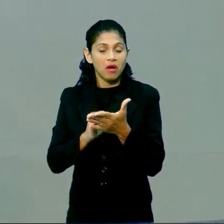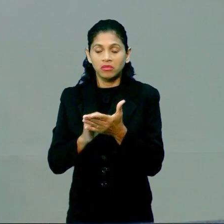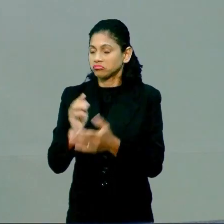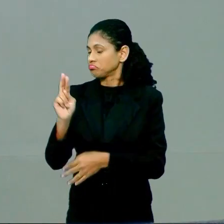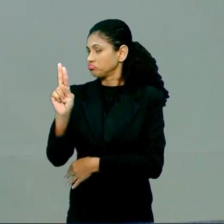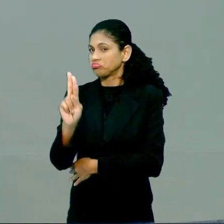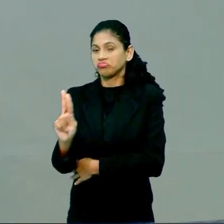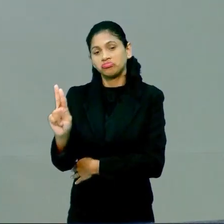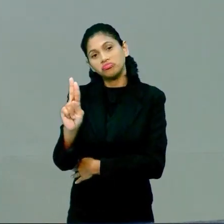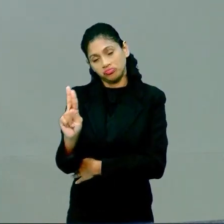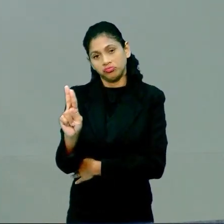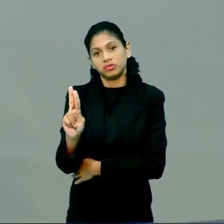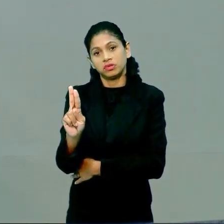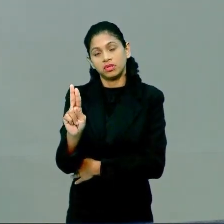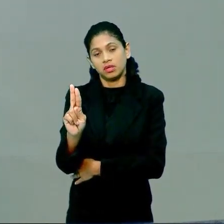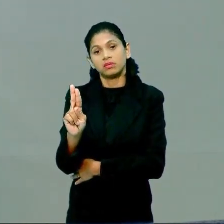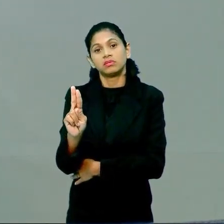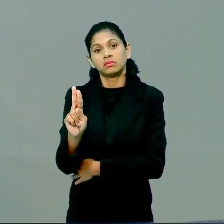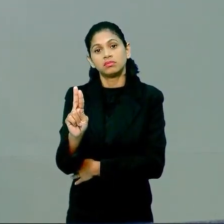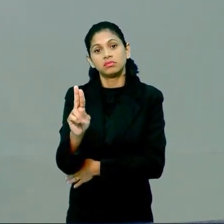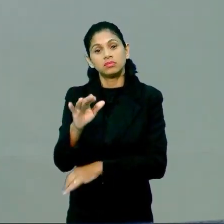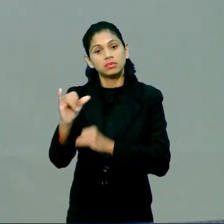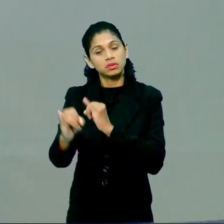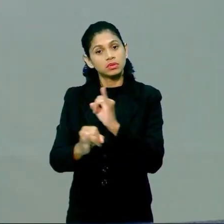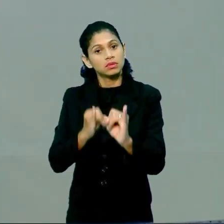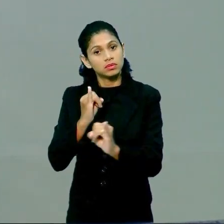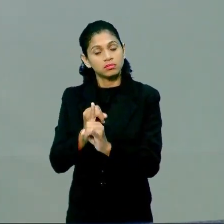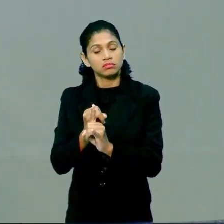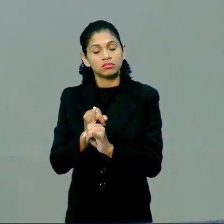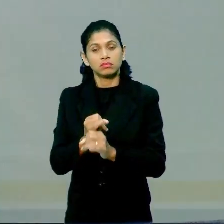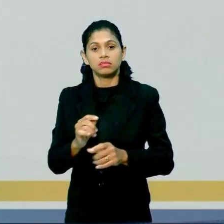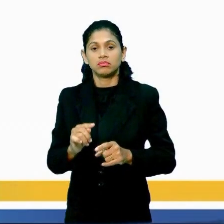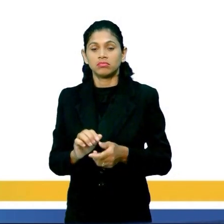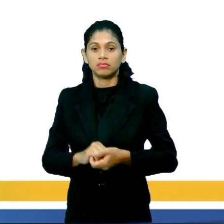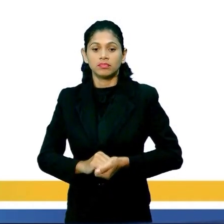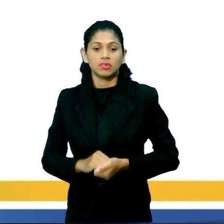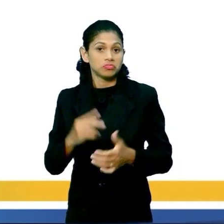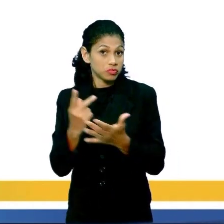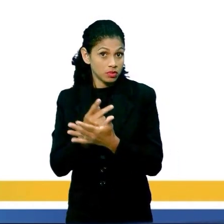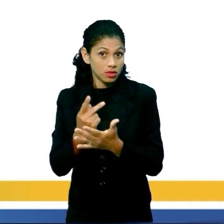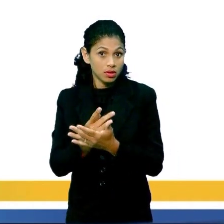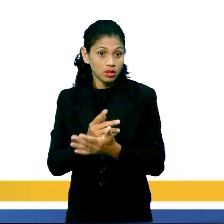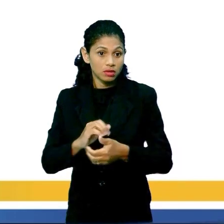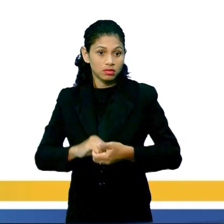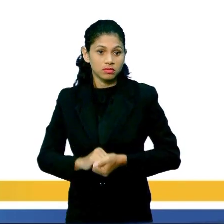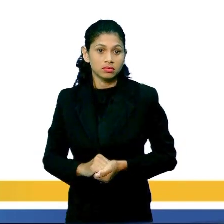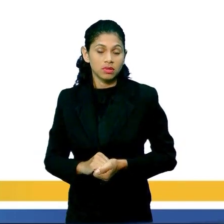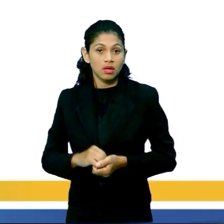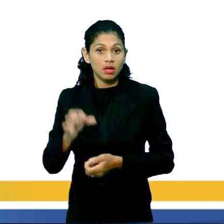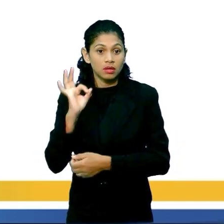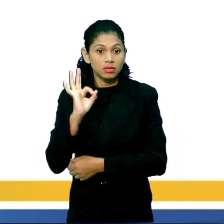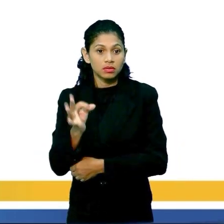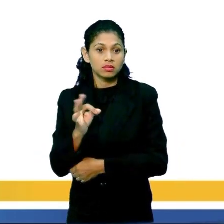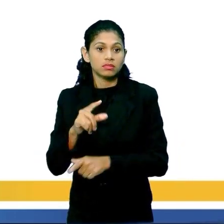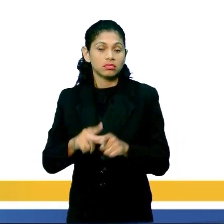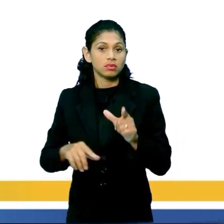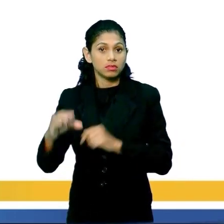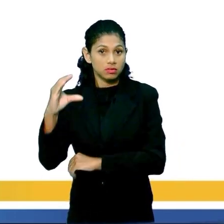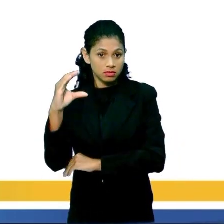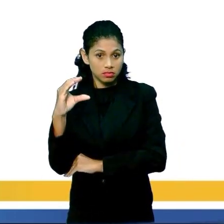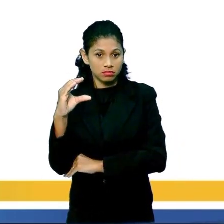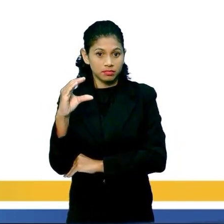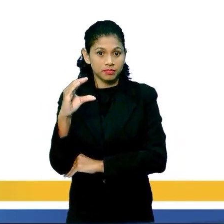continuava a utilizar outras redes aí por conta do trabalho né galera então não pode ser essa nossa alternativa correta Claro letra